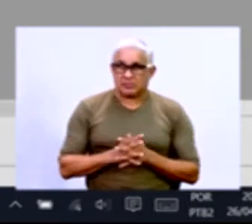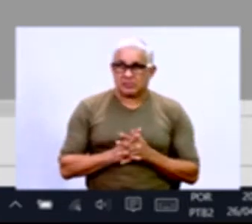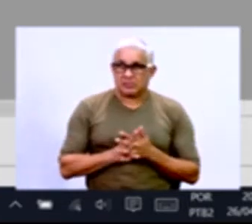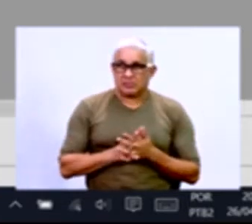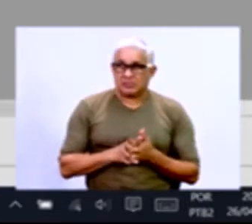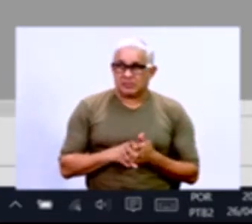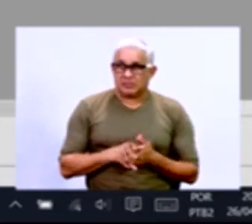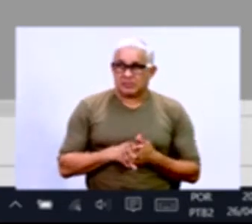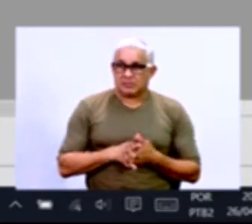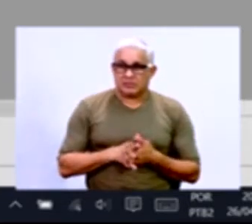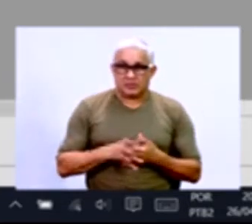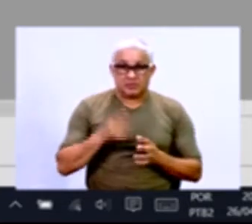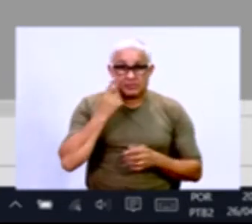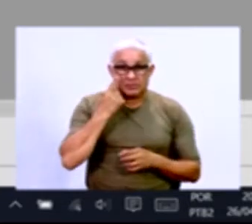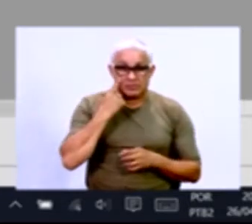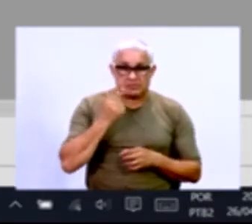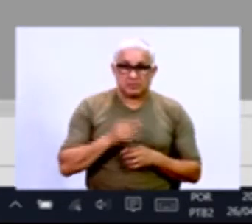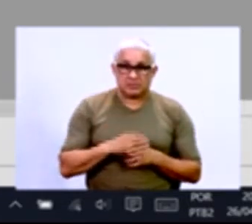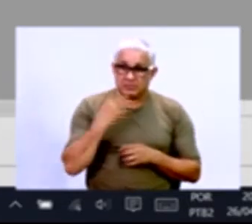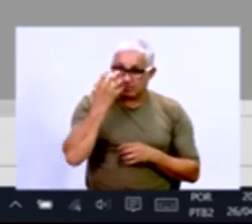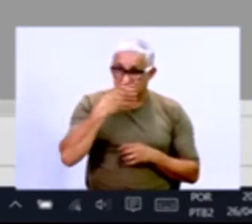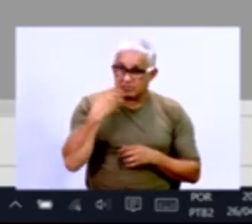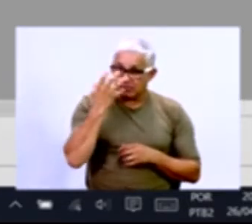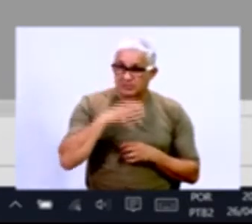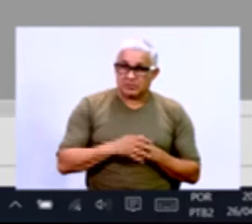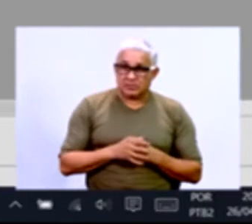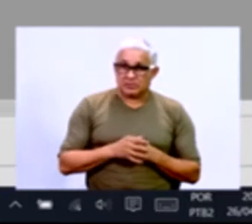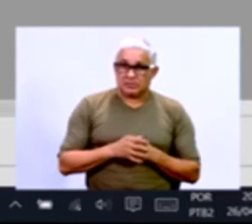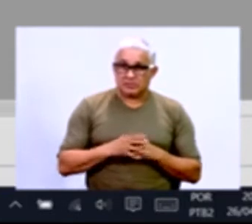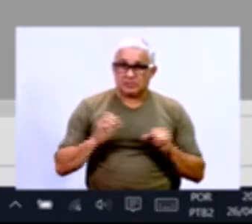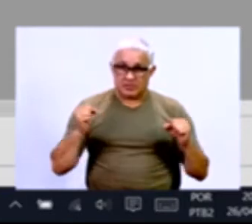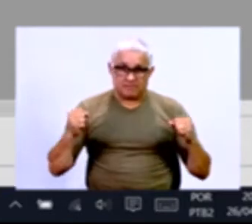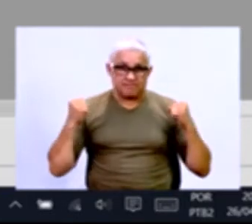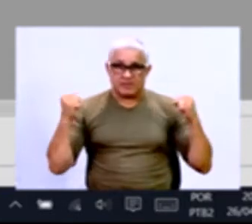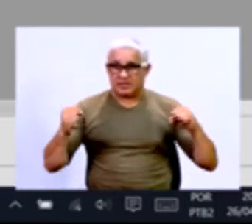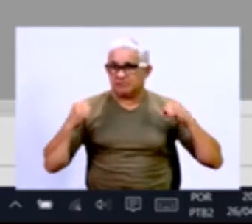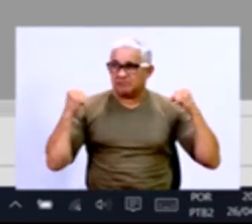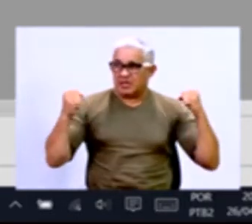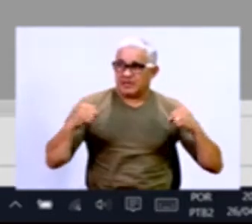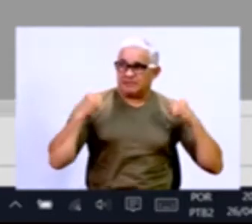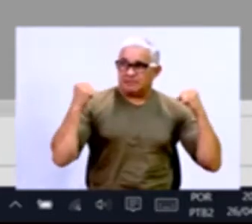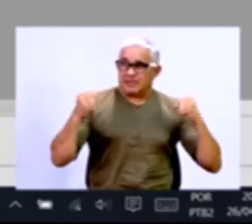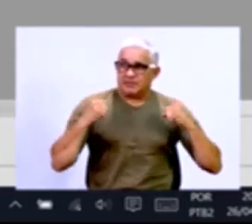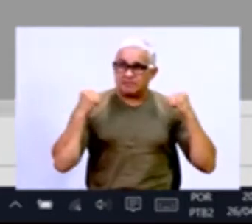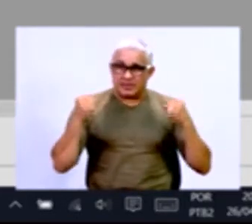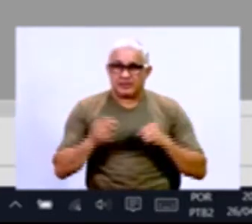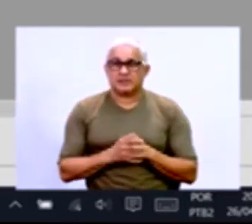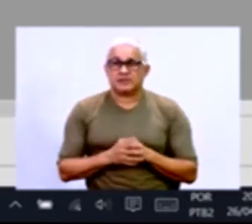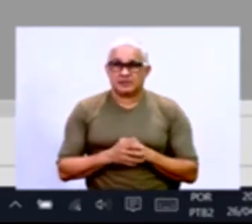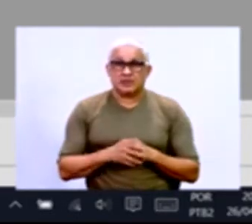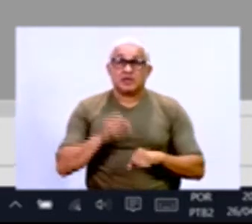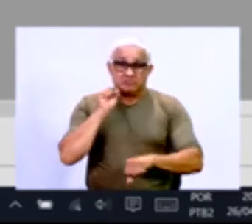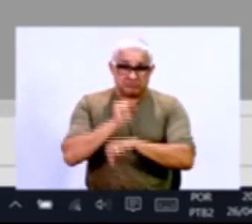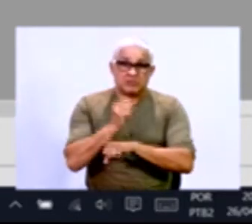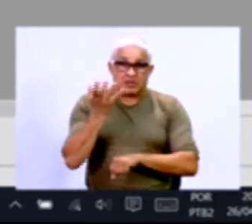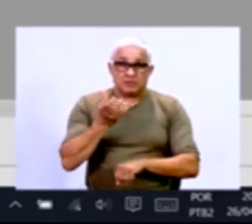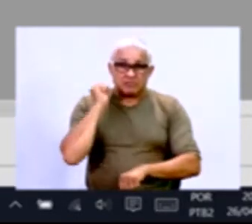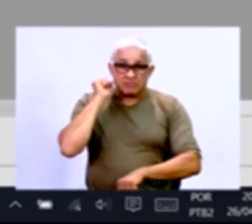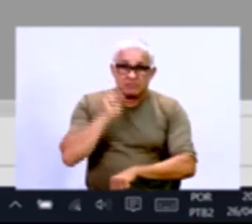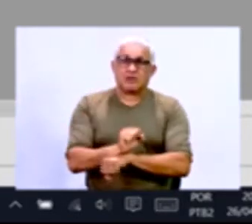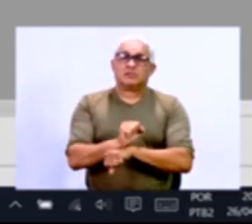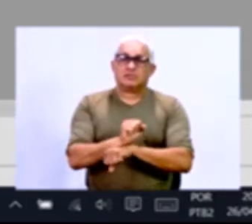Então, olha só, tá tocando essa música aí, uma música animada, né? E a hora que eu quiser parar, eu